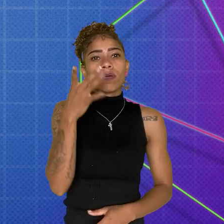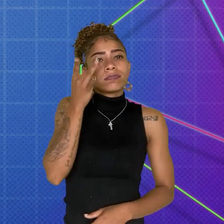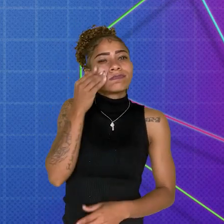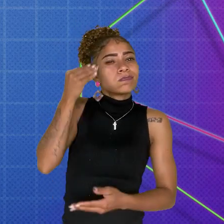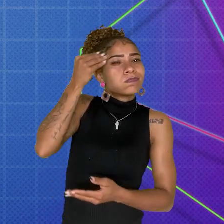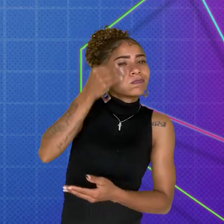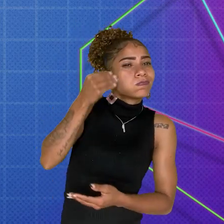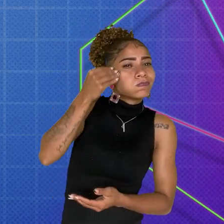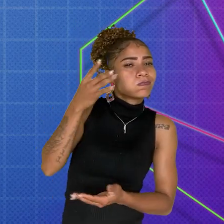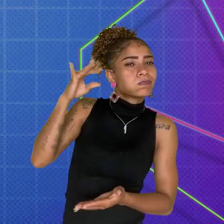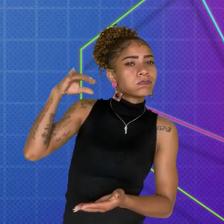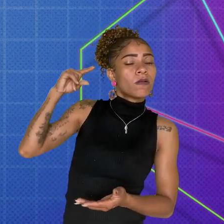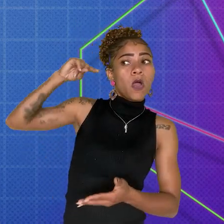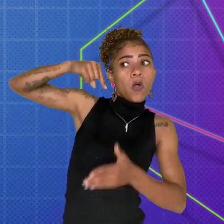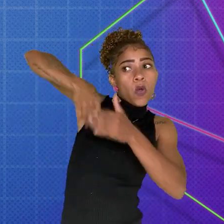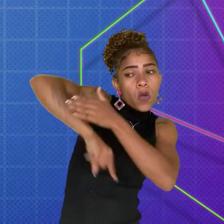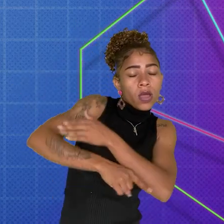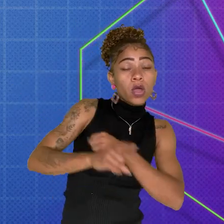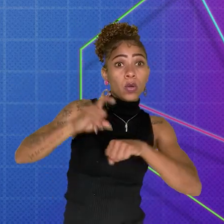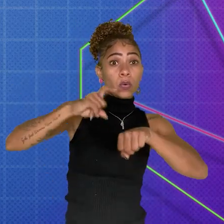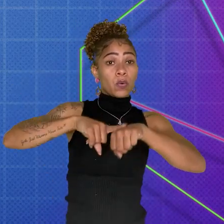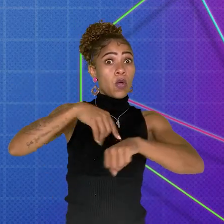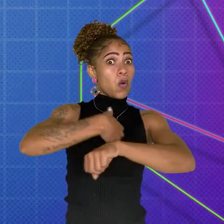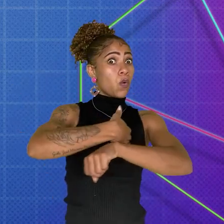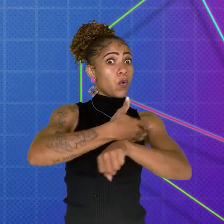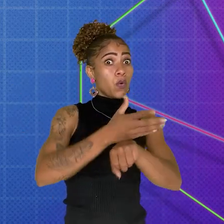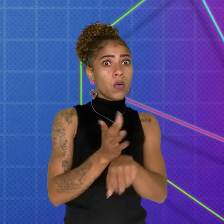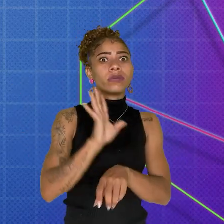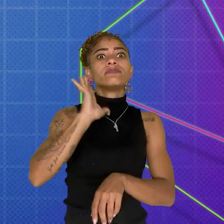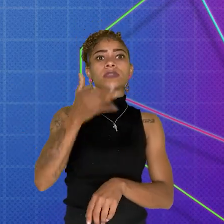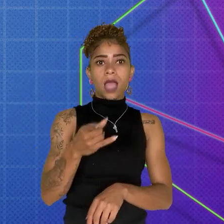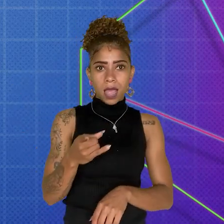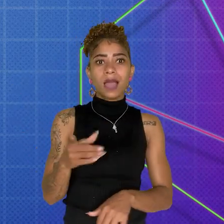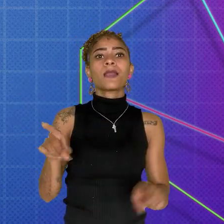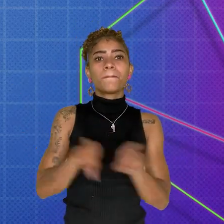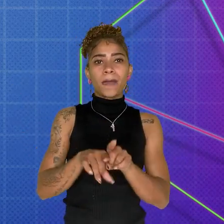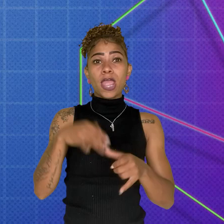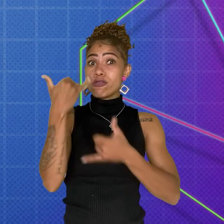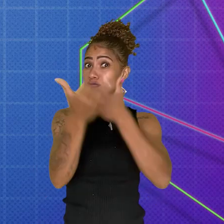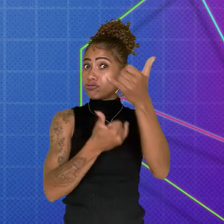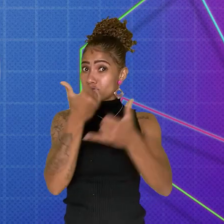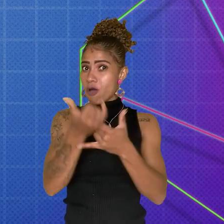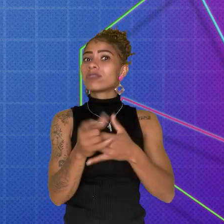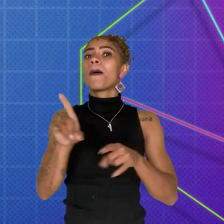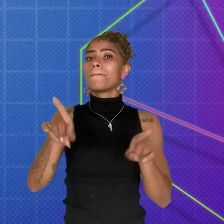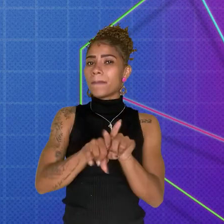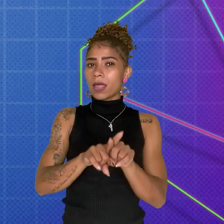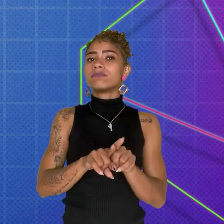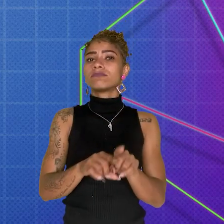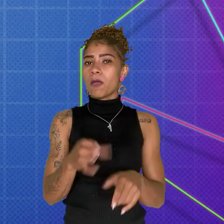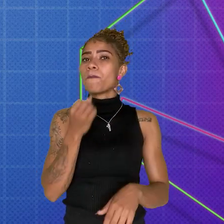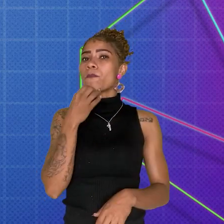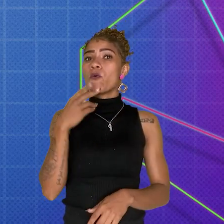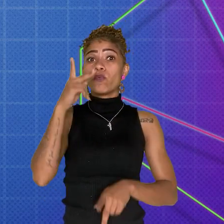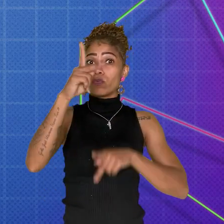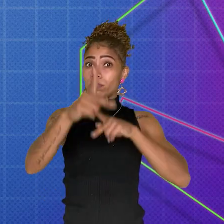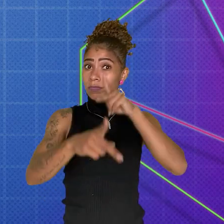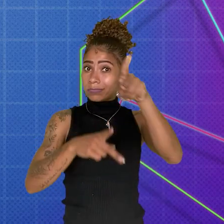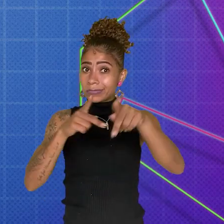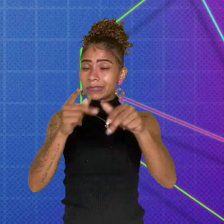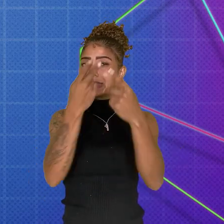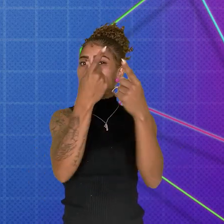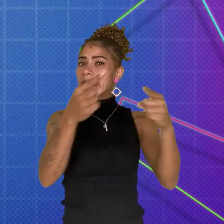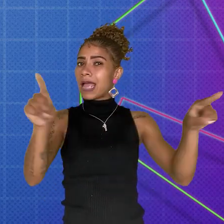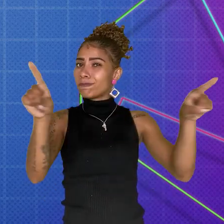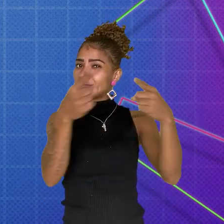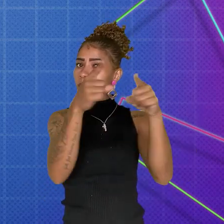e imersivos. E o tempo passou. Os jogos eletrônicos hoje também têm se beneficiado da popularidade das músicas e